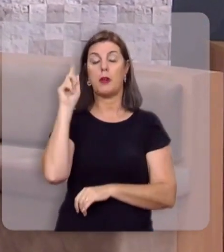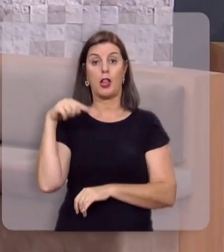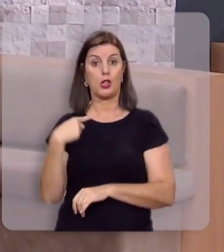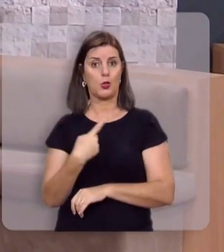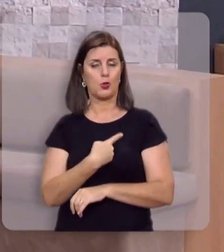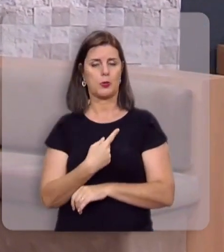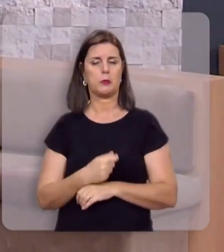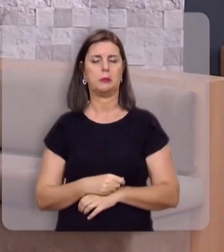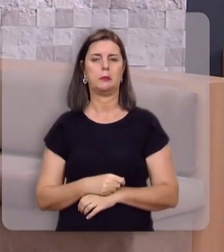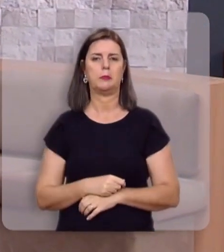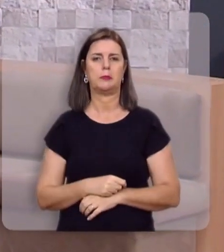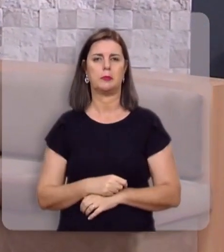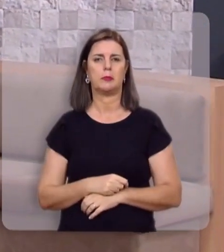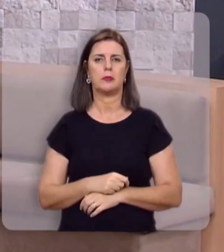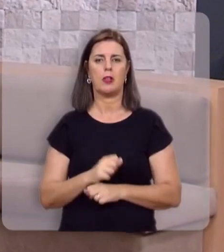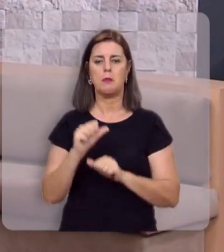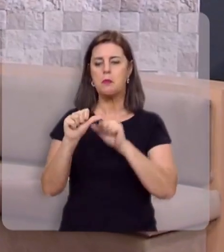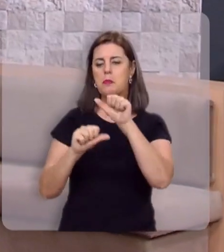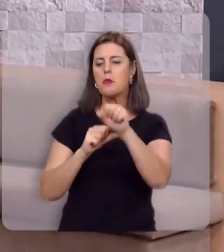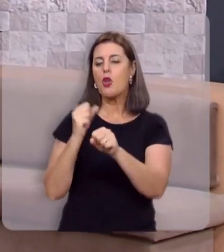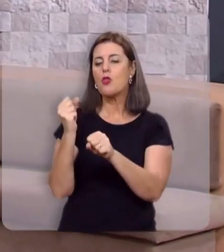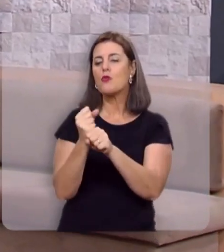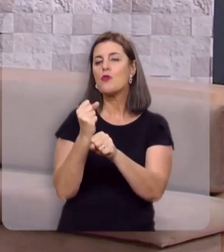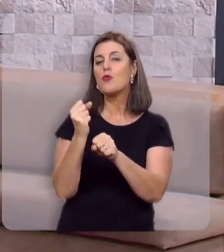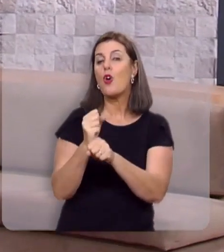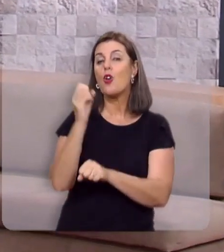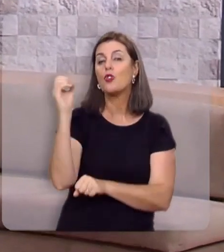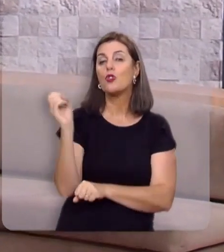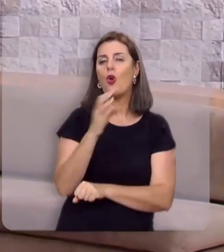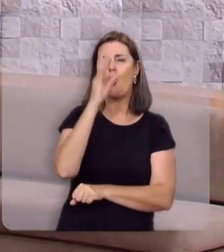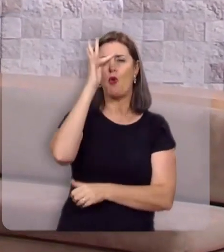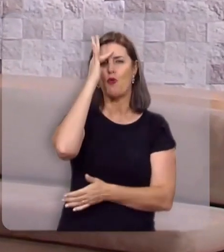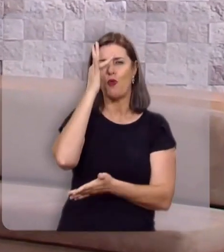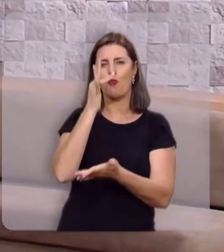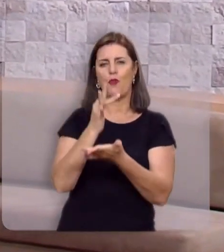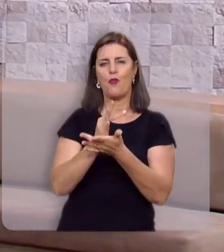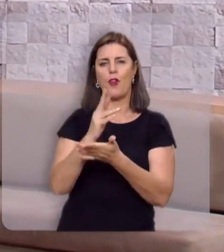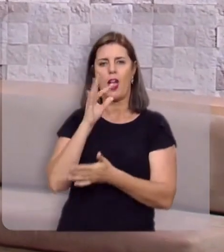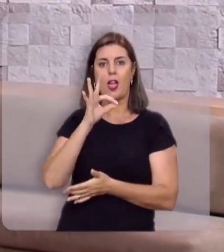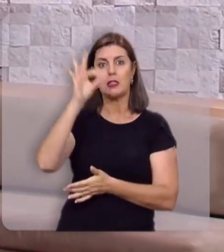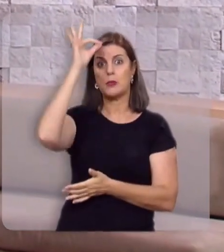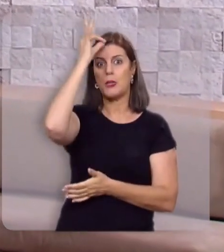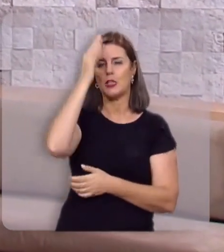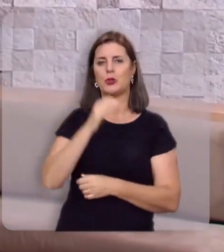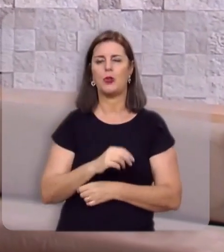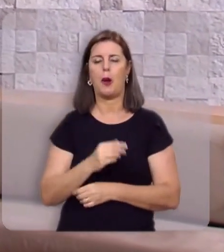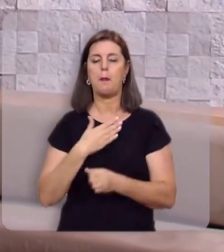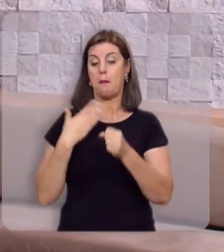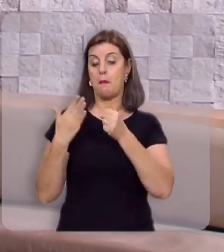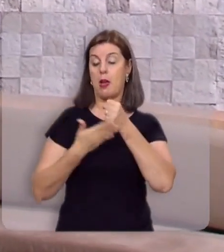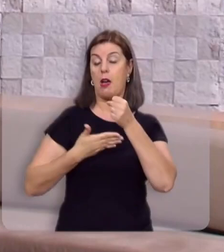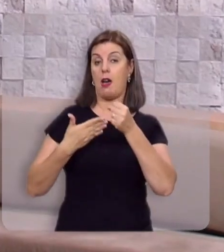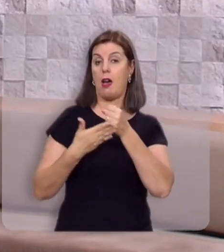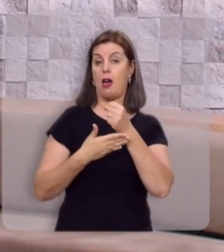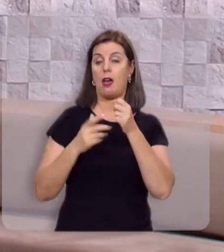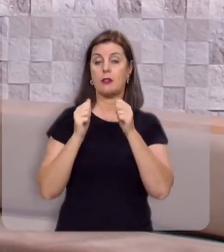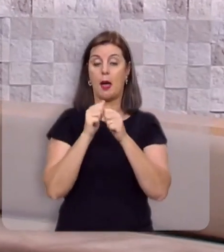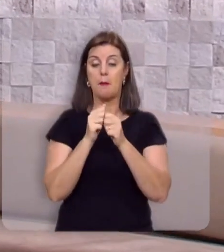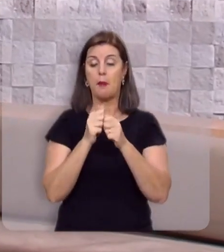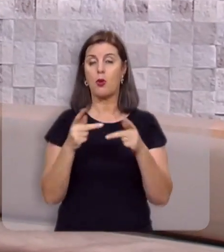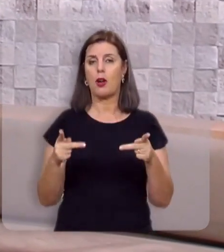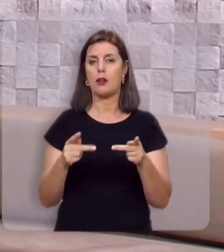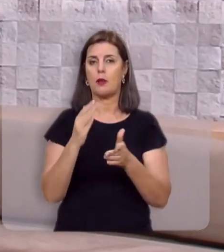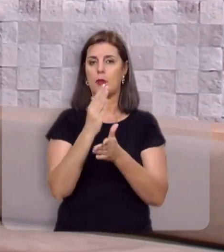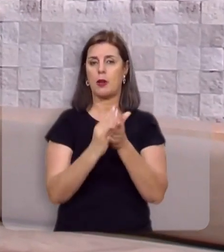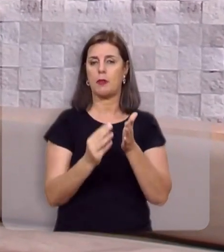para nós, restaurando o fervor espiritual. Vou basear esta mensagem em